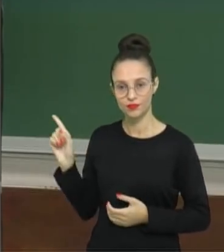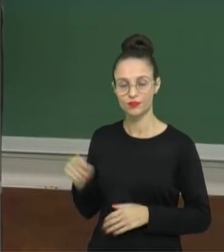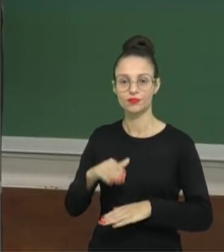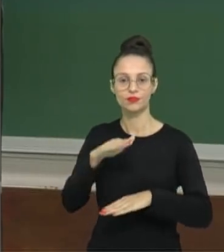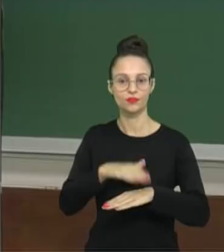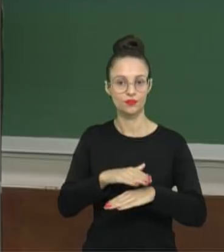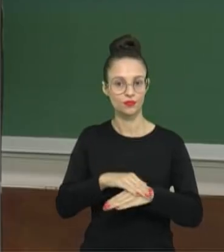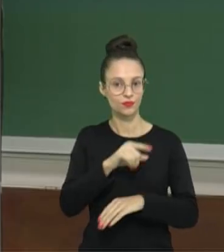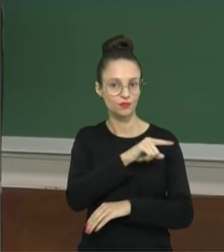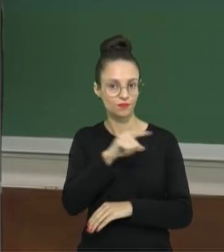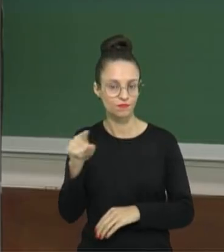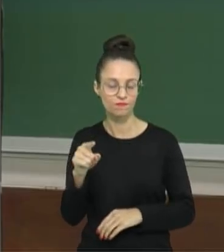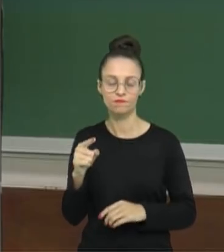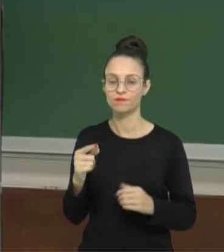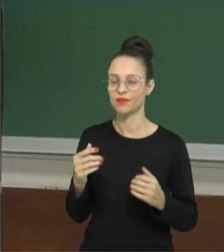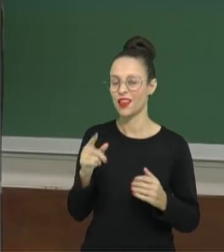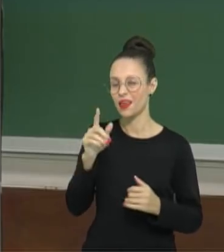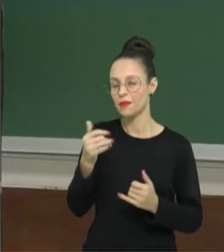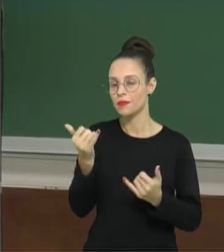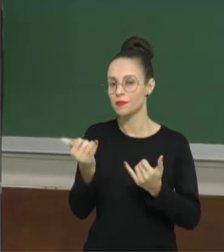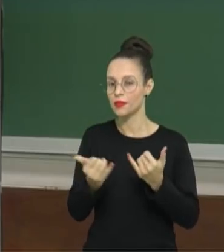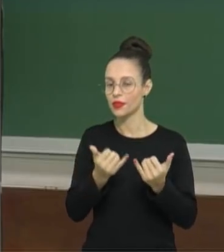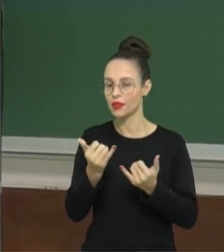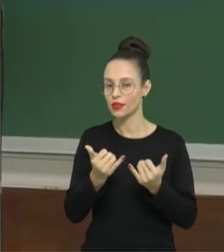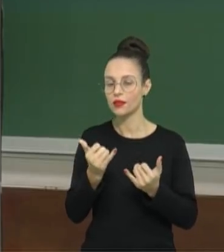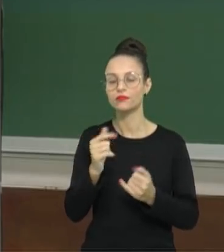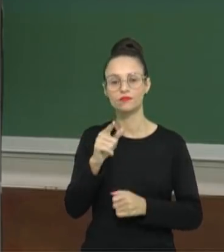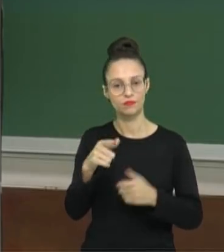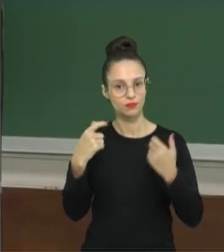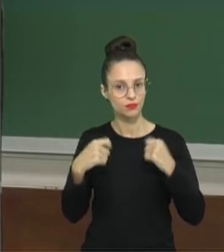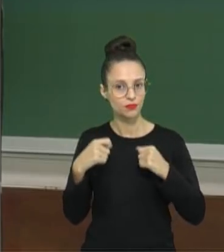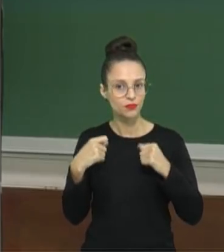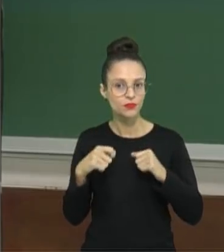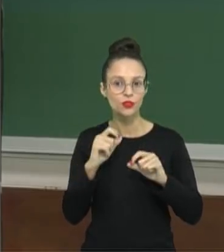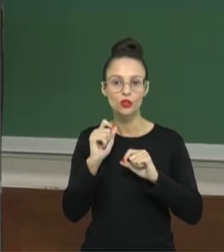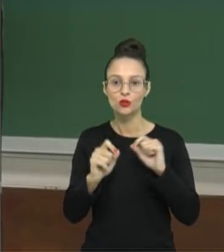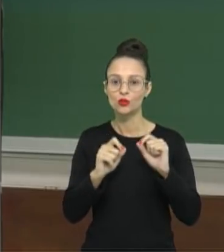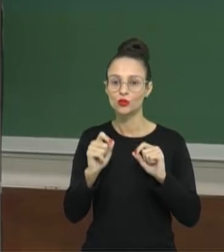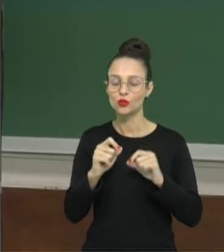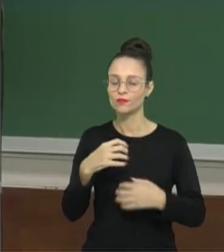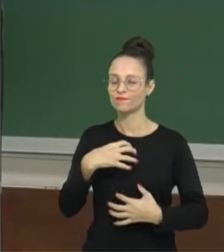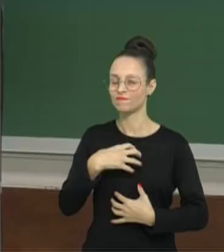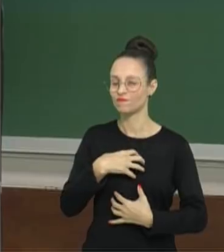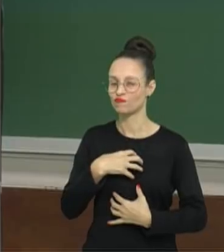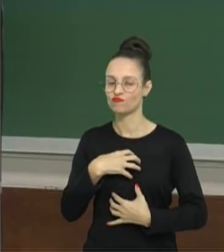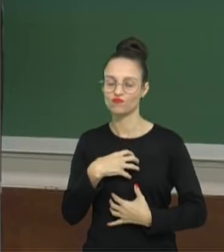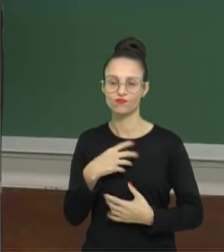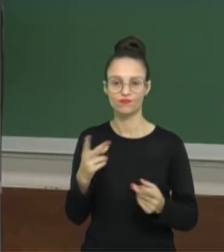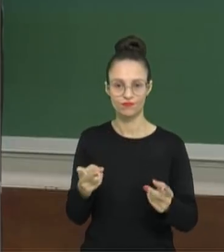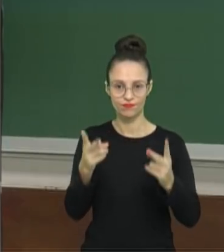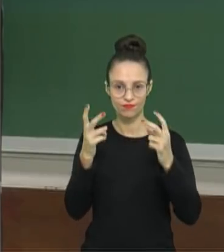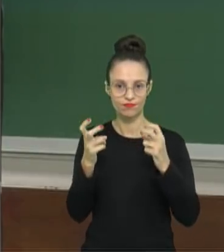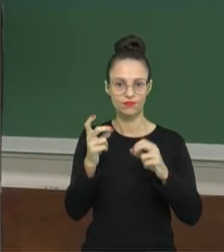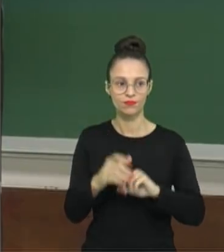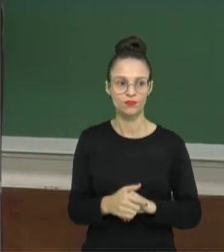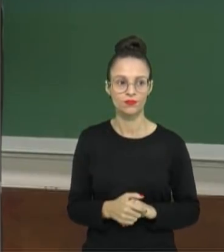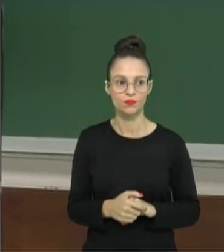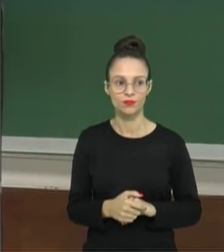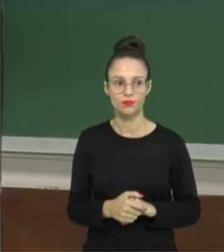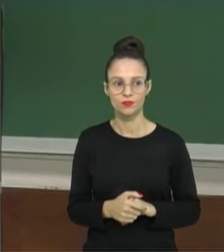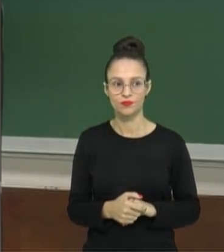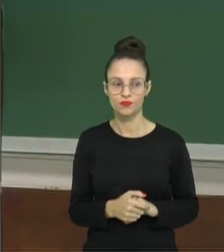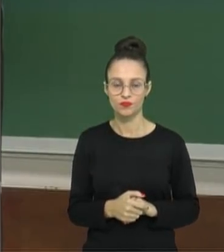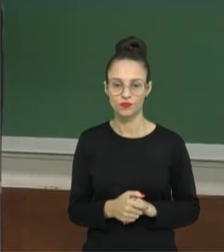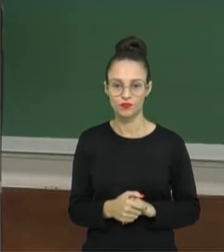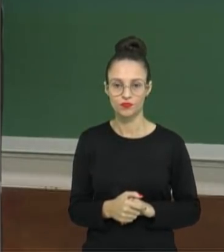vocês vão ter que adivinhar. É uma brincadeira, precisa de muita intuição e prestar atenção. What's